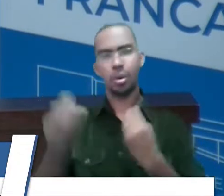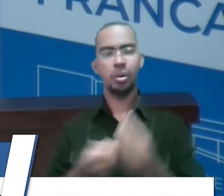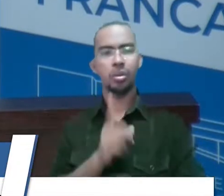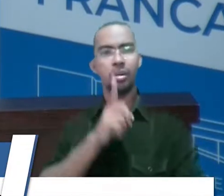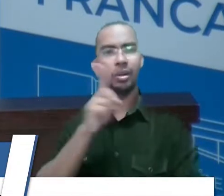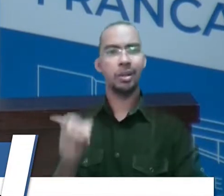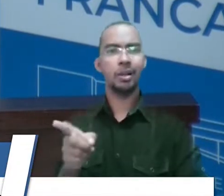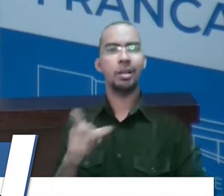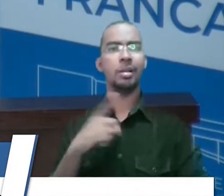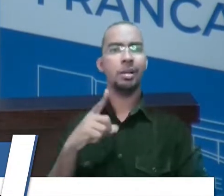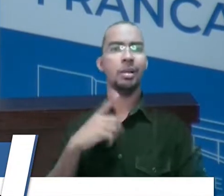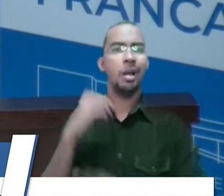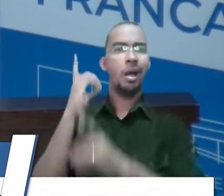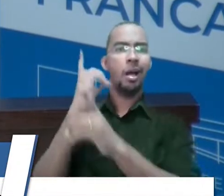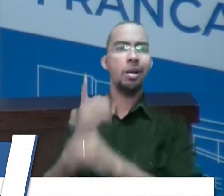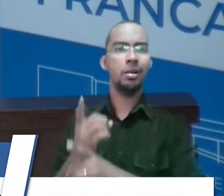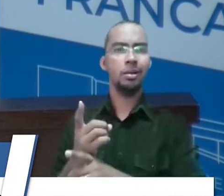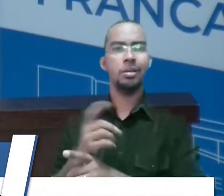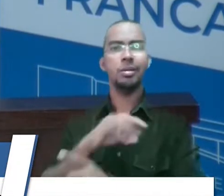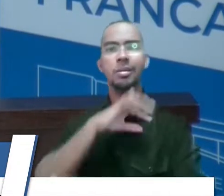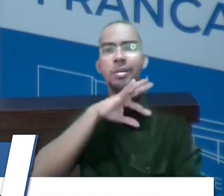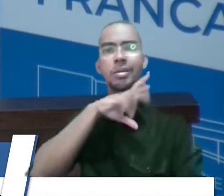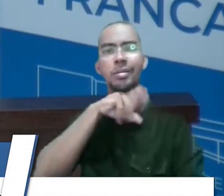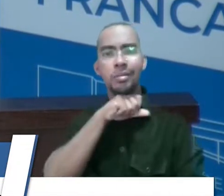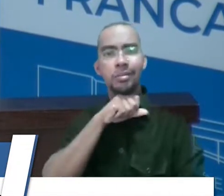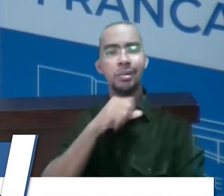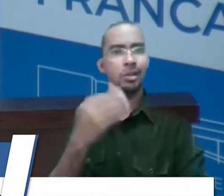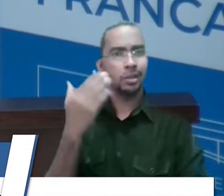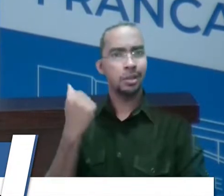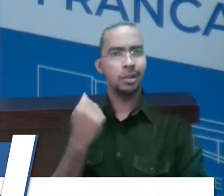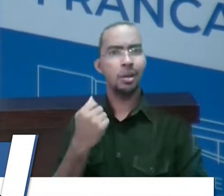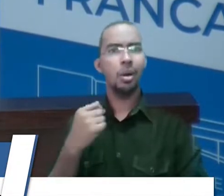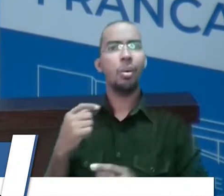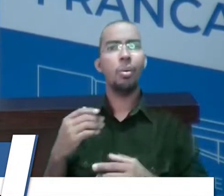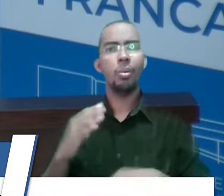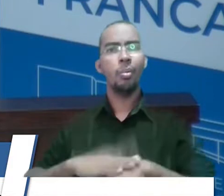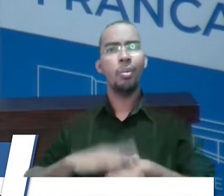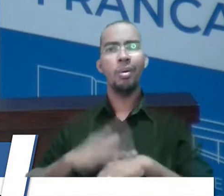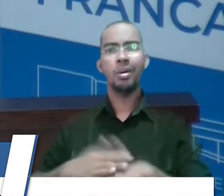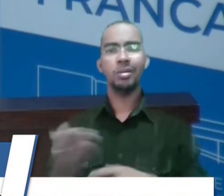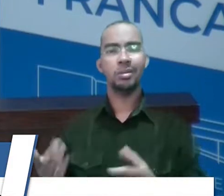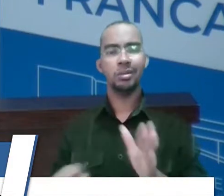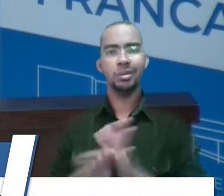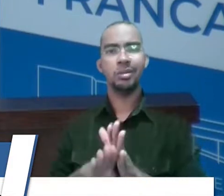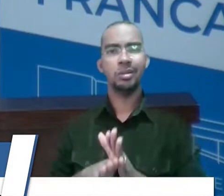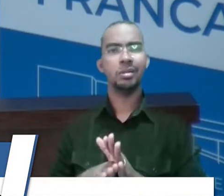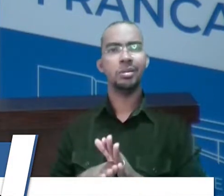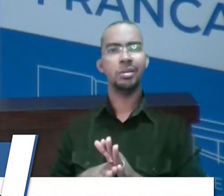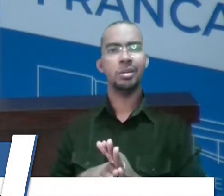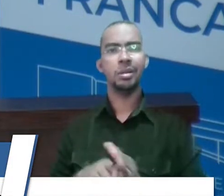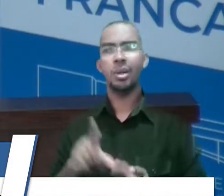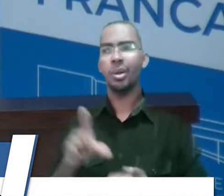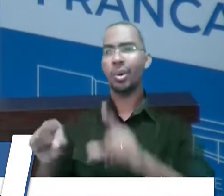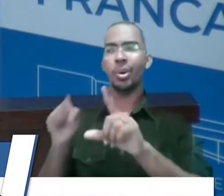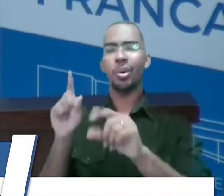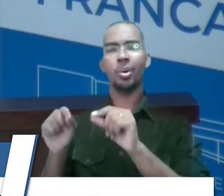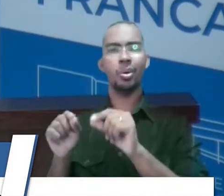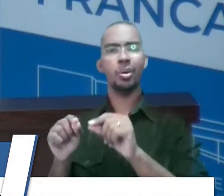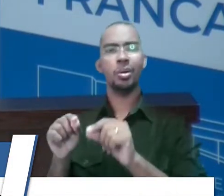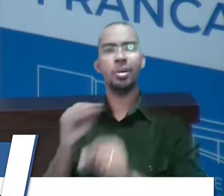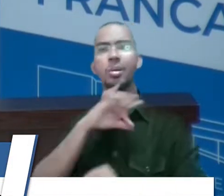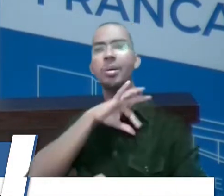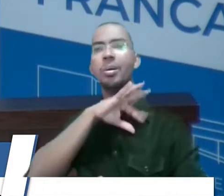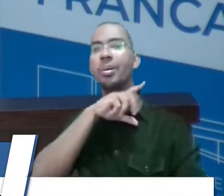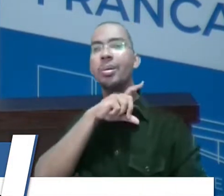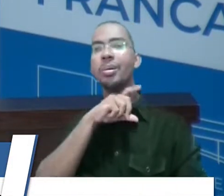tivesse atendimento para animais. Sabe, a que ponto chegamos de ser uma opção levar um bicho ferido